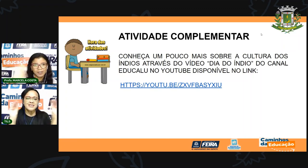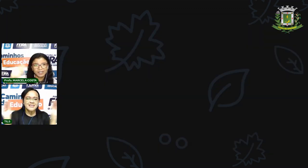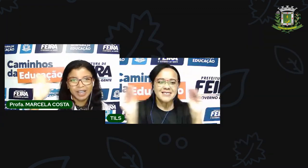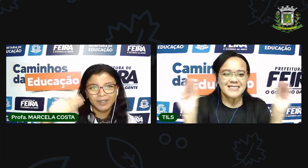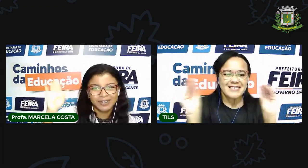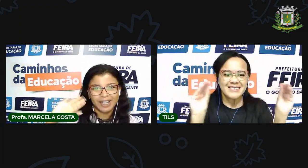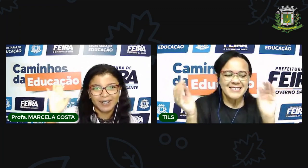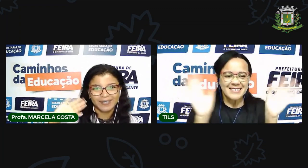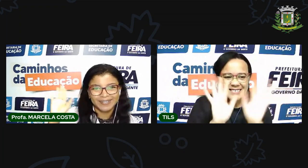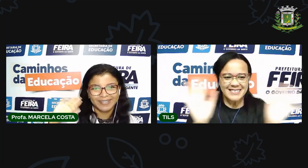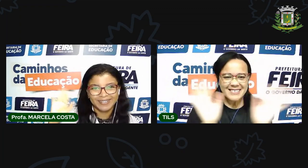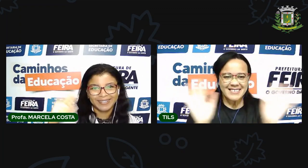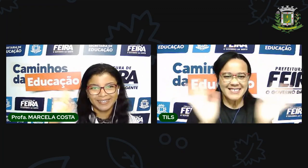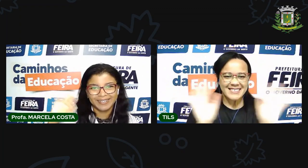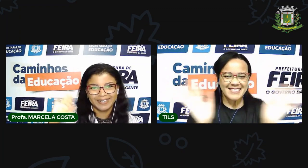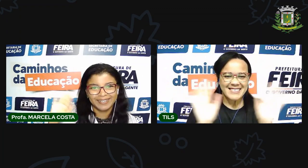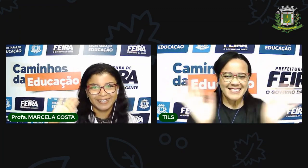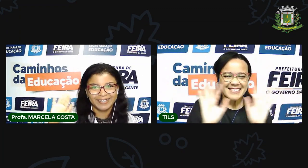Beijos. Tchau, tchau.